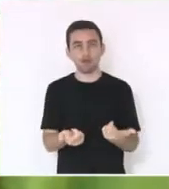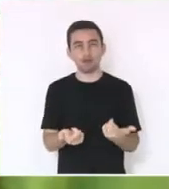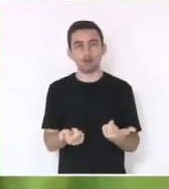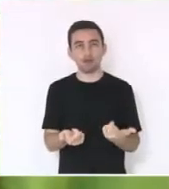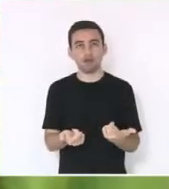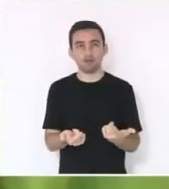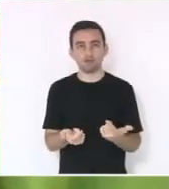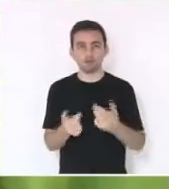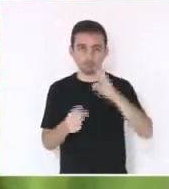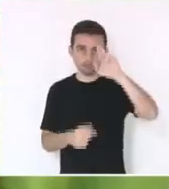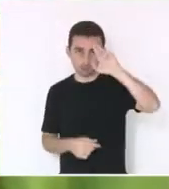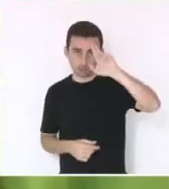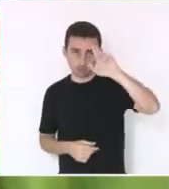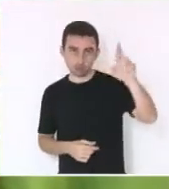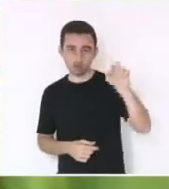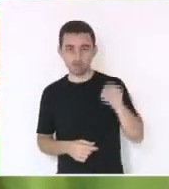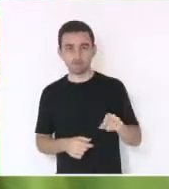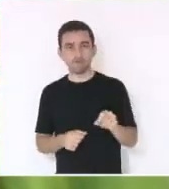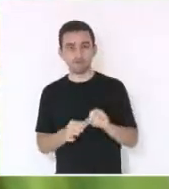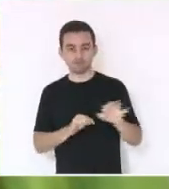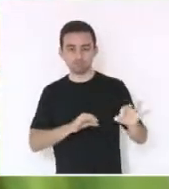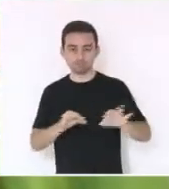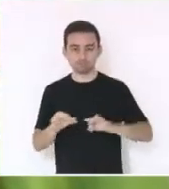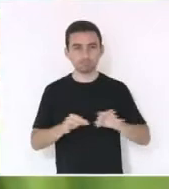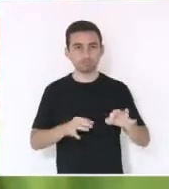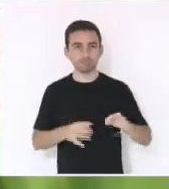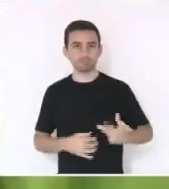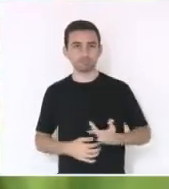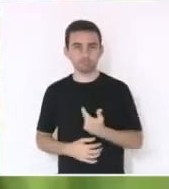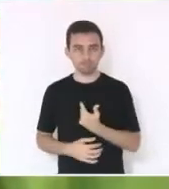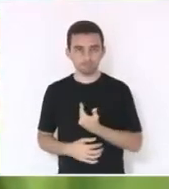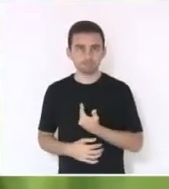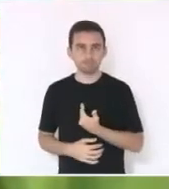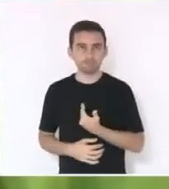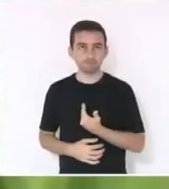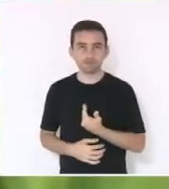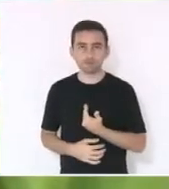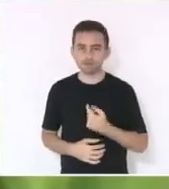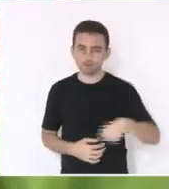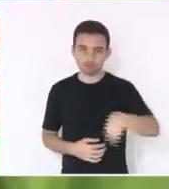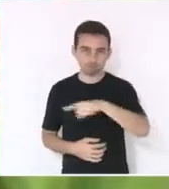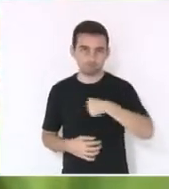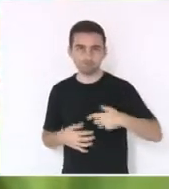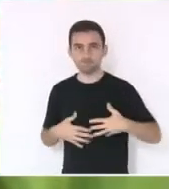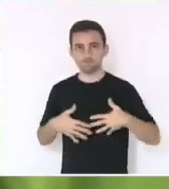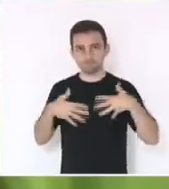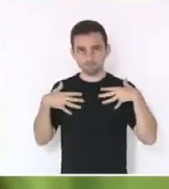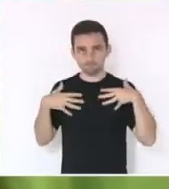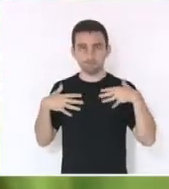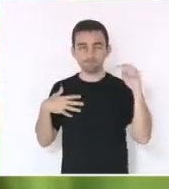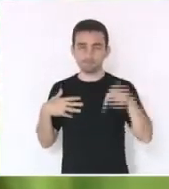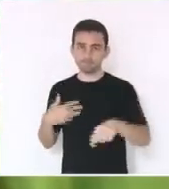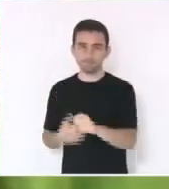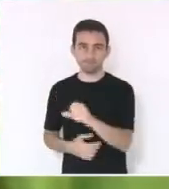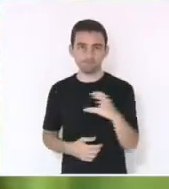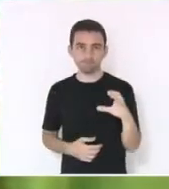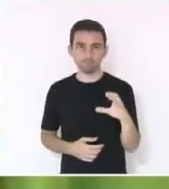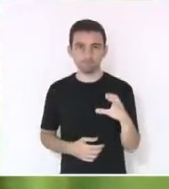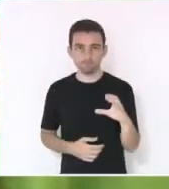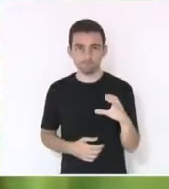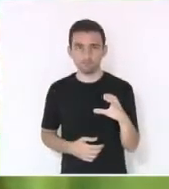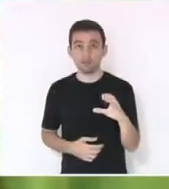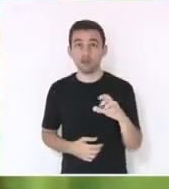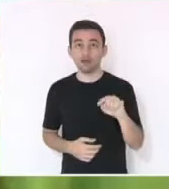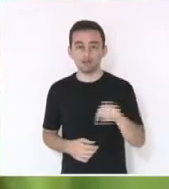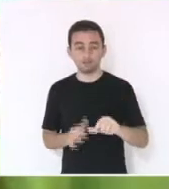responsáveis pelo transplante em Santa Catarina. Temos que nos orgulhar de Santa Catarina. É o